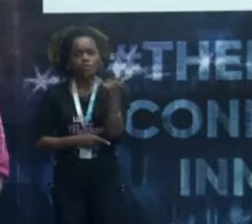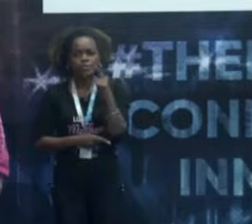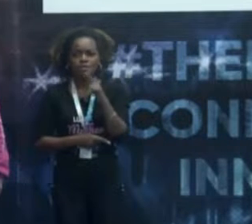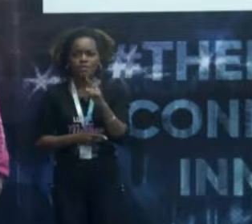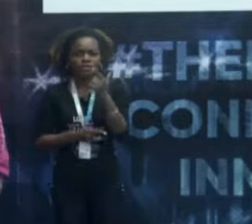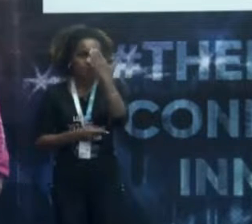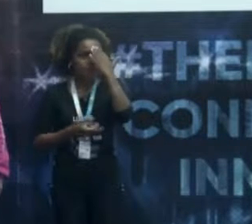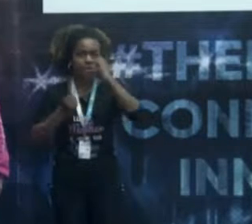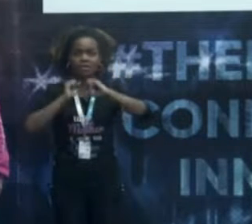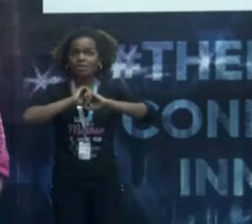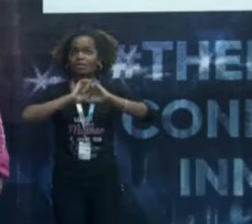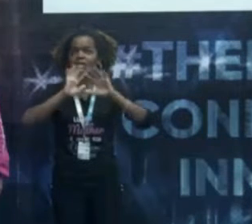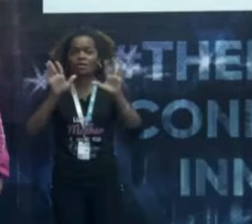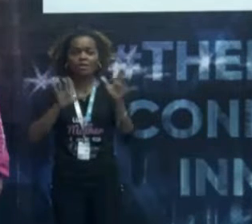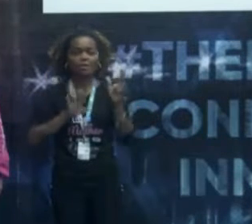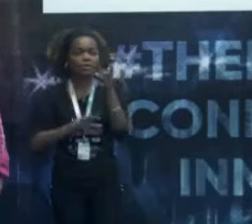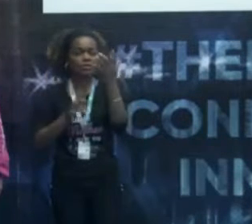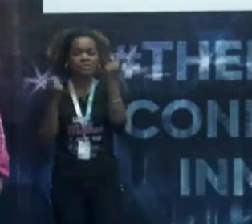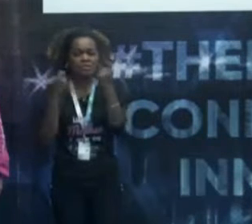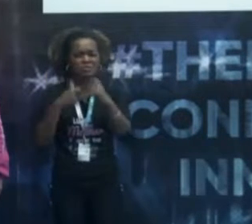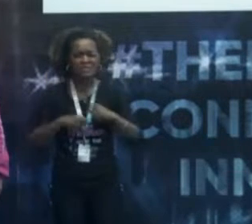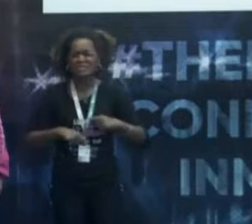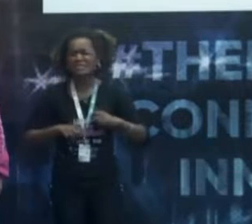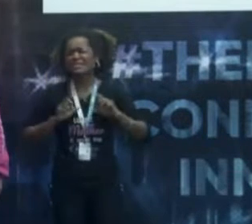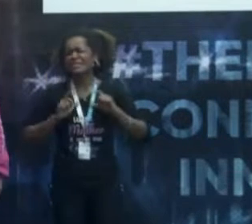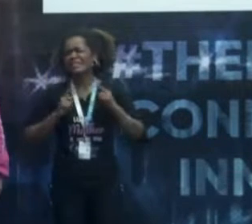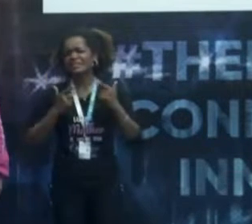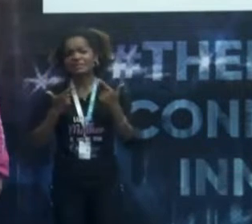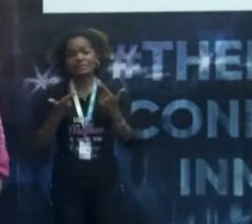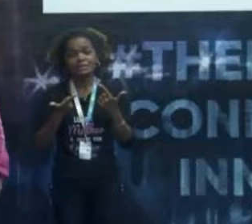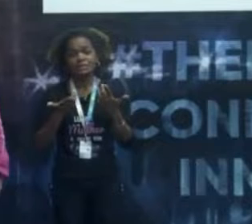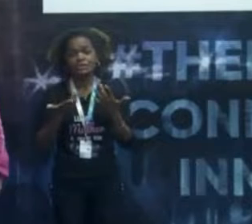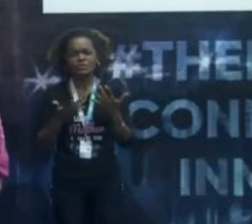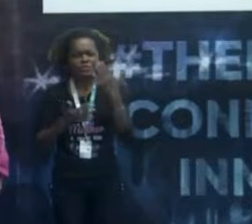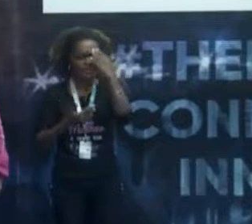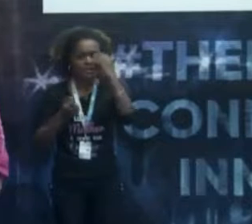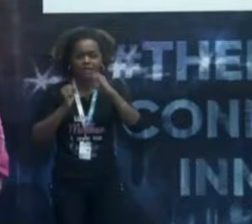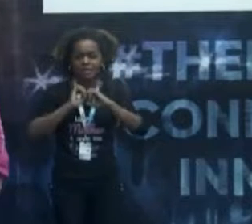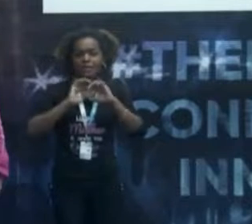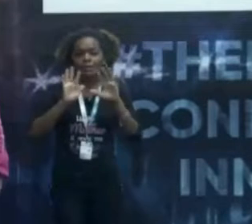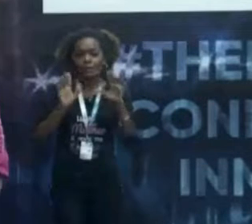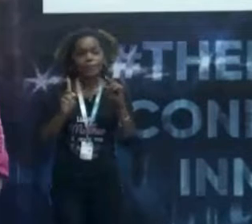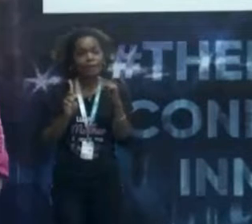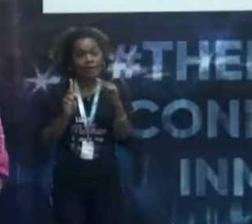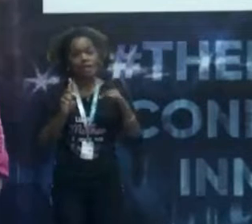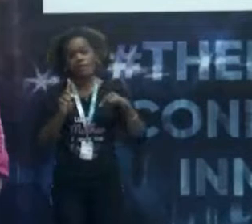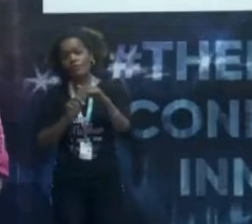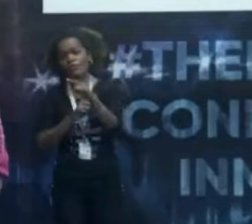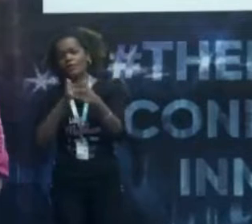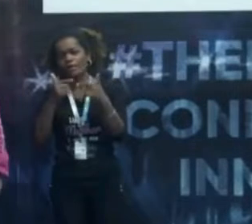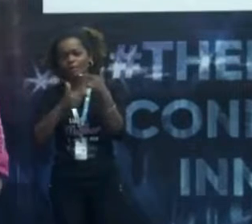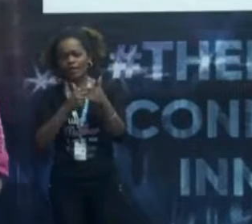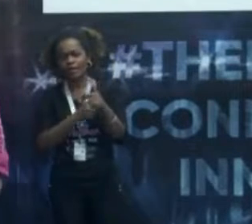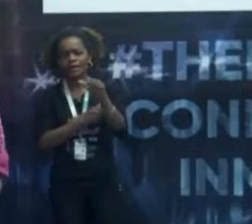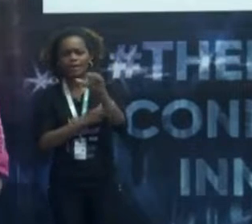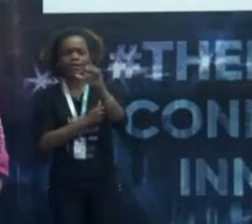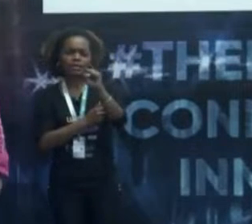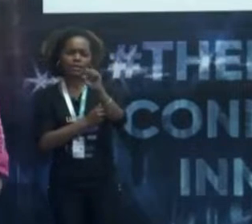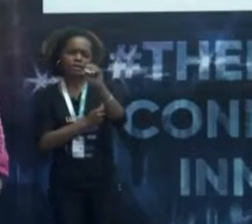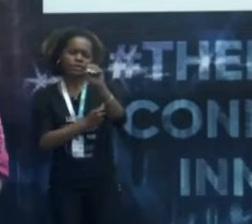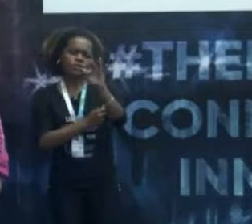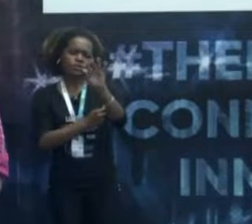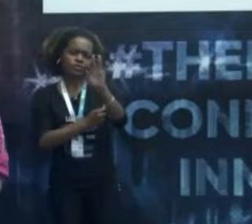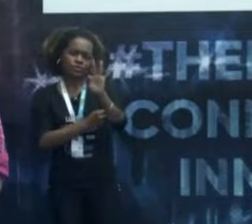mais fácil, sem a gente precisar ficar se batendo aí. E aí eu fui trabalhar na Softplan, e na